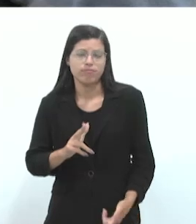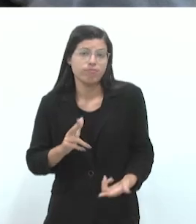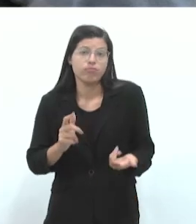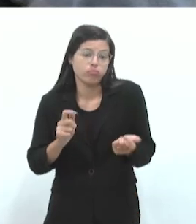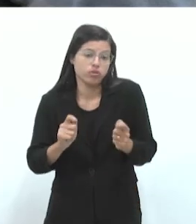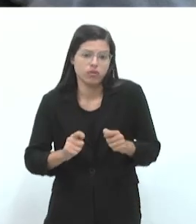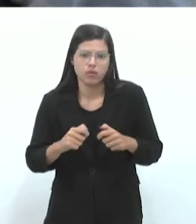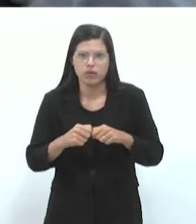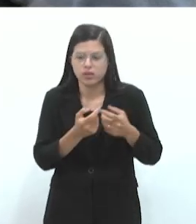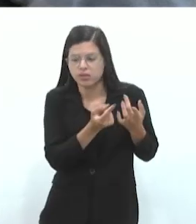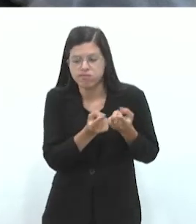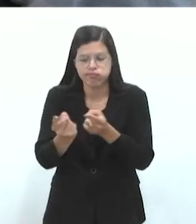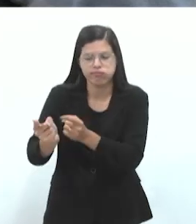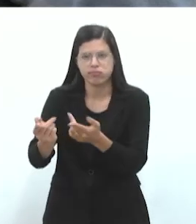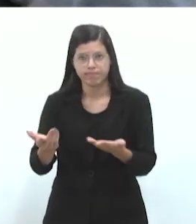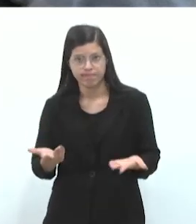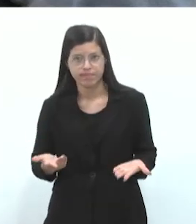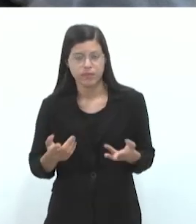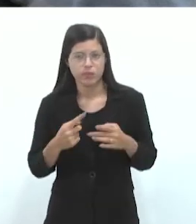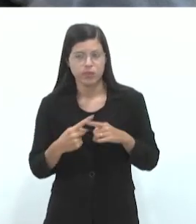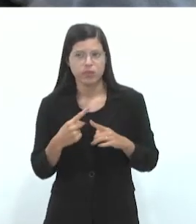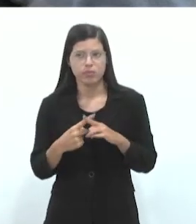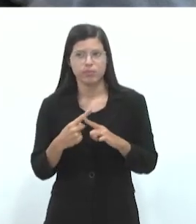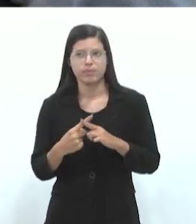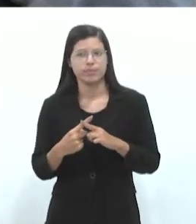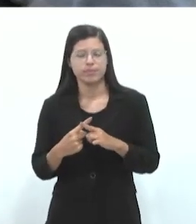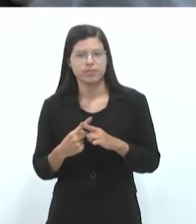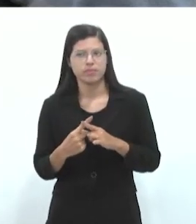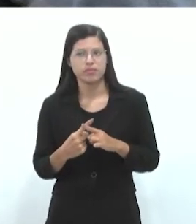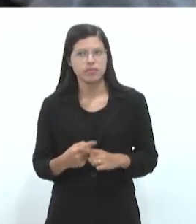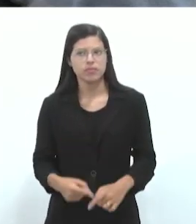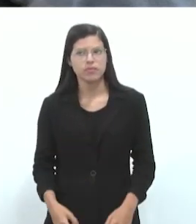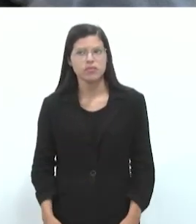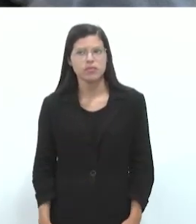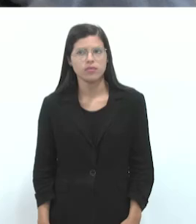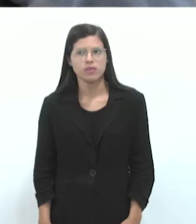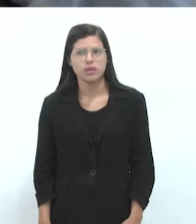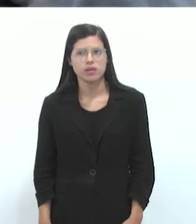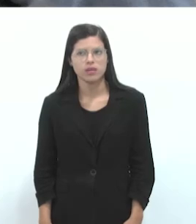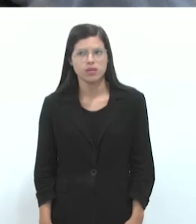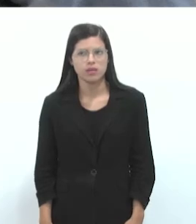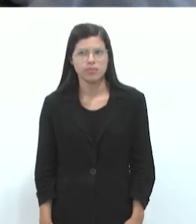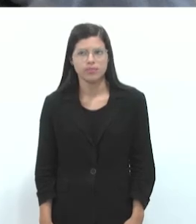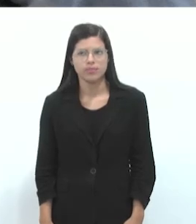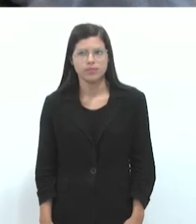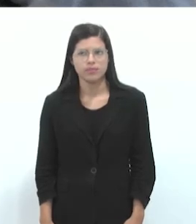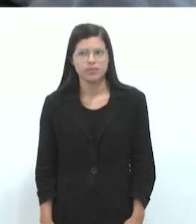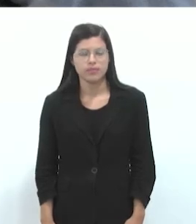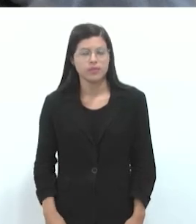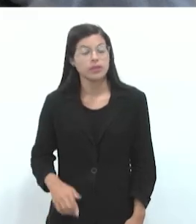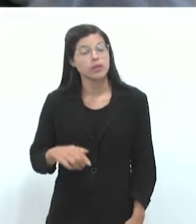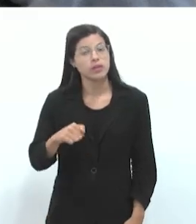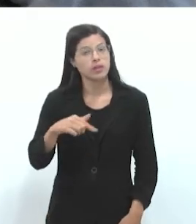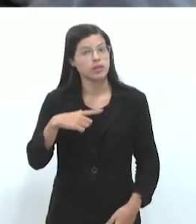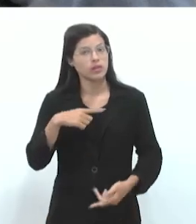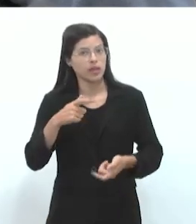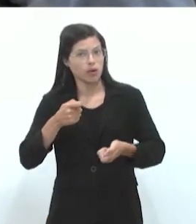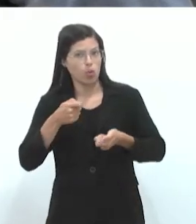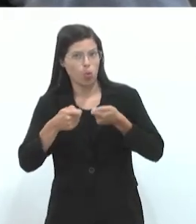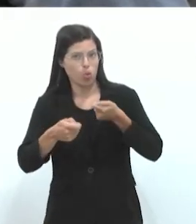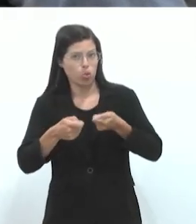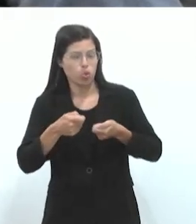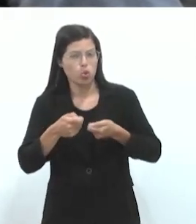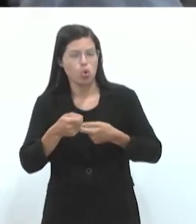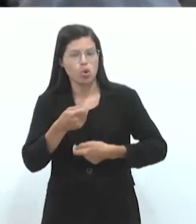esse confronto. Por quê? Quem é detentor do controle externo da